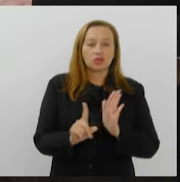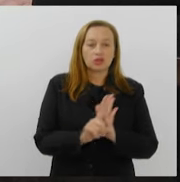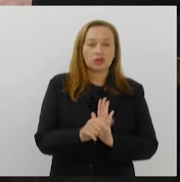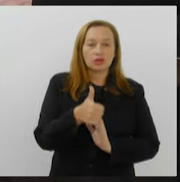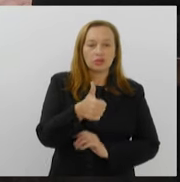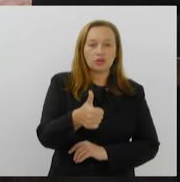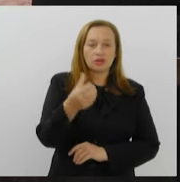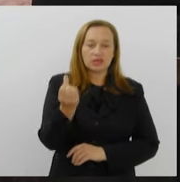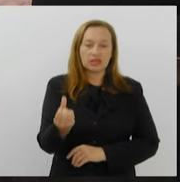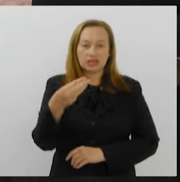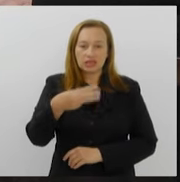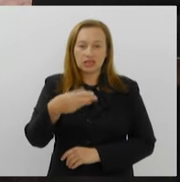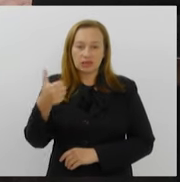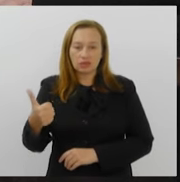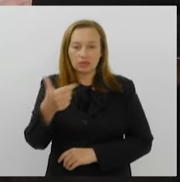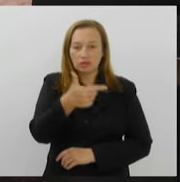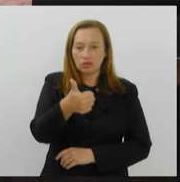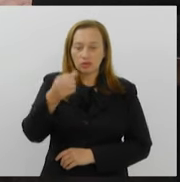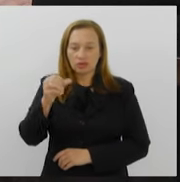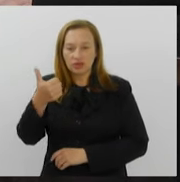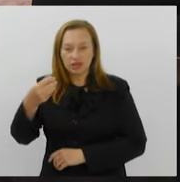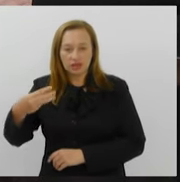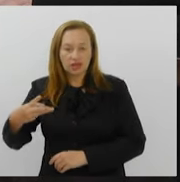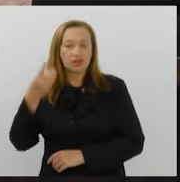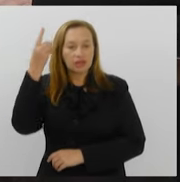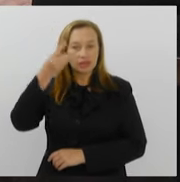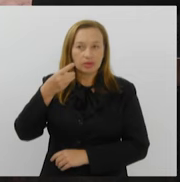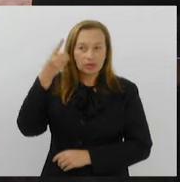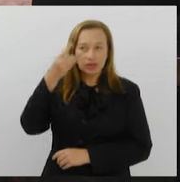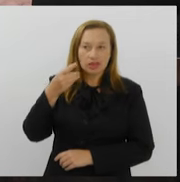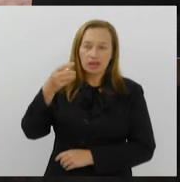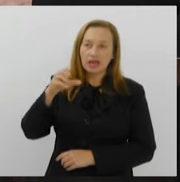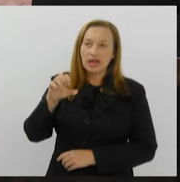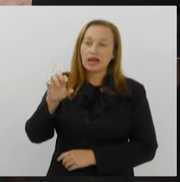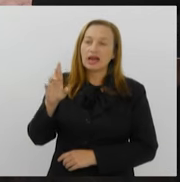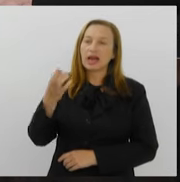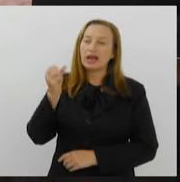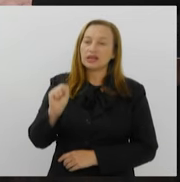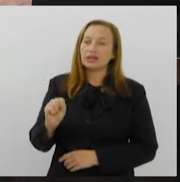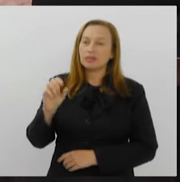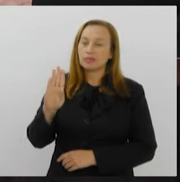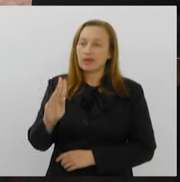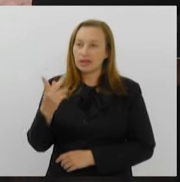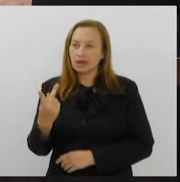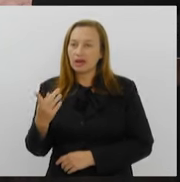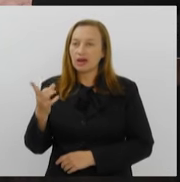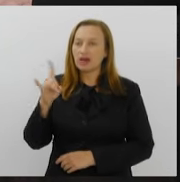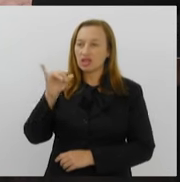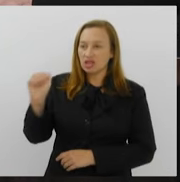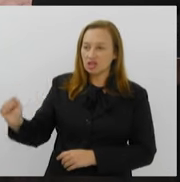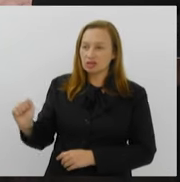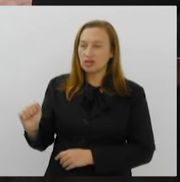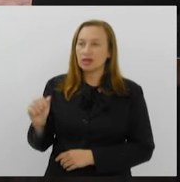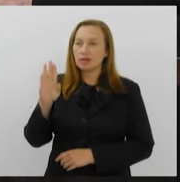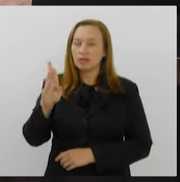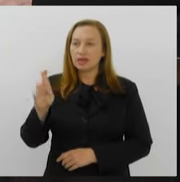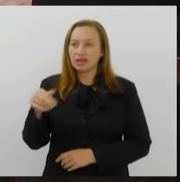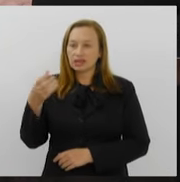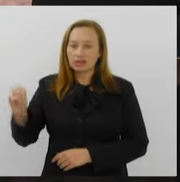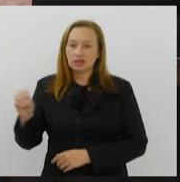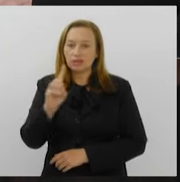de 2023, de autoria dos deputados Carlinhos BNH, Índia Armelau e Brazão, que dispõe sobre a proibição